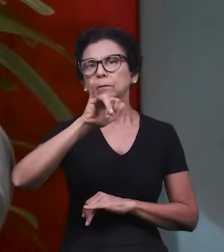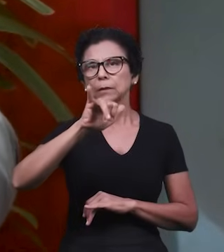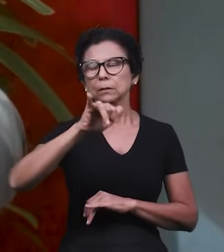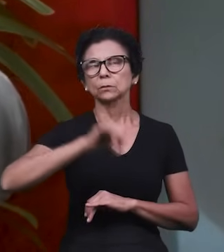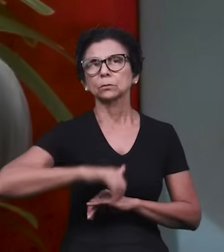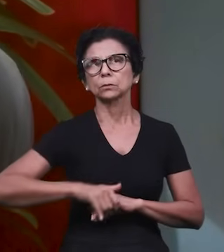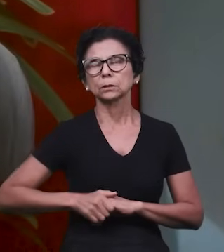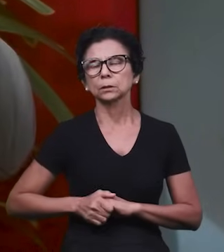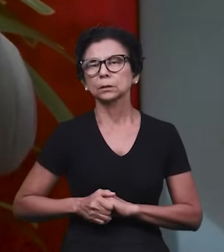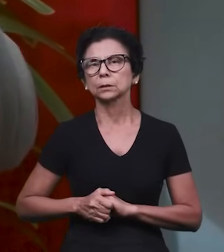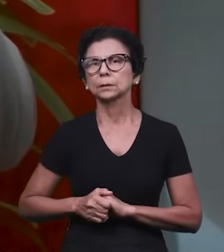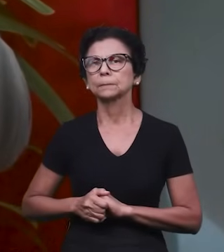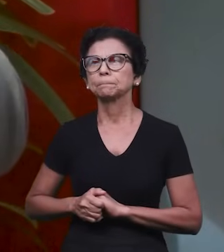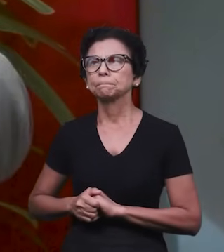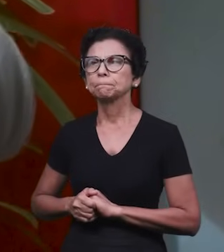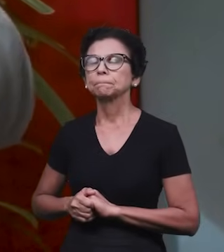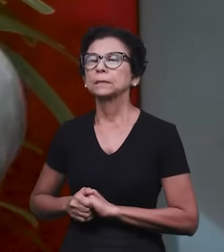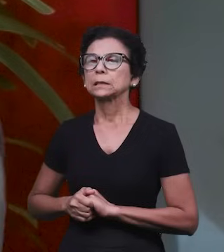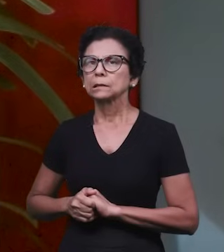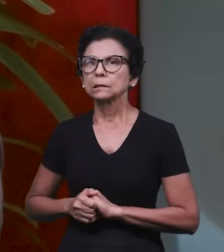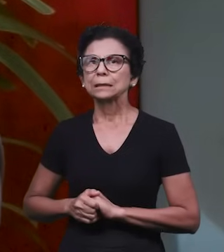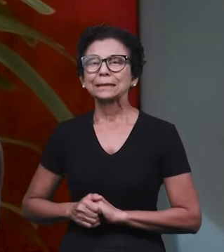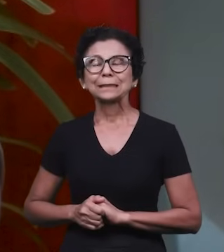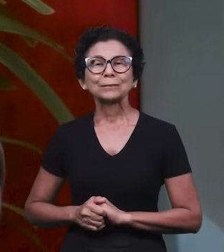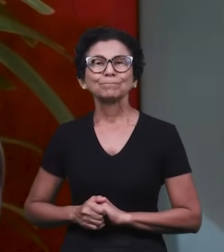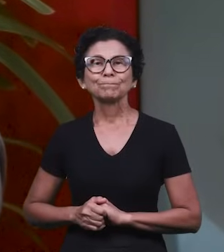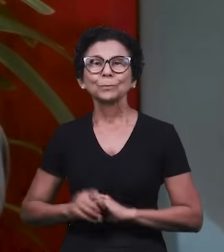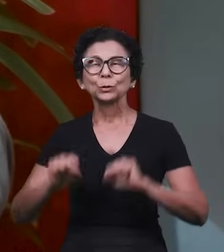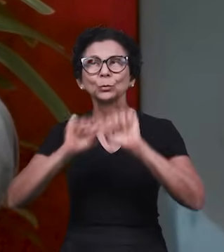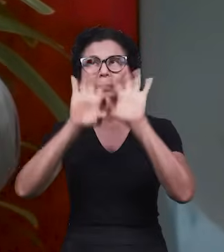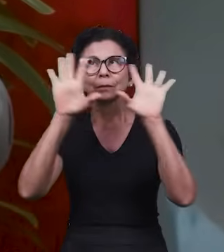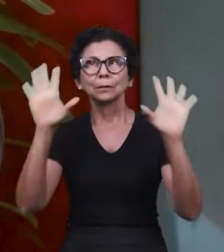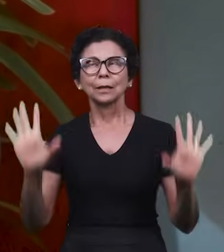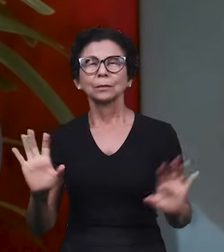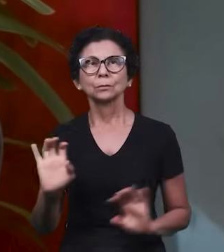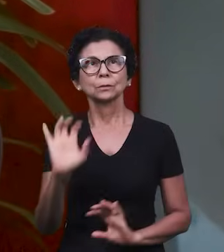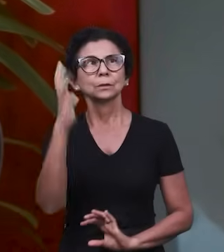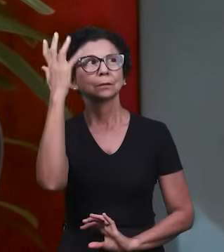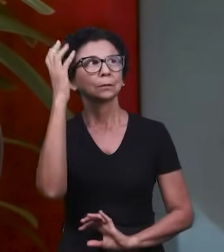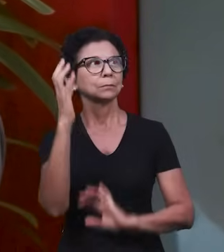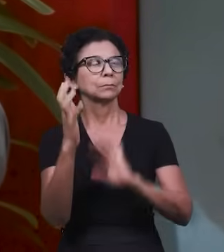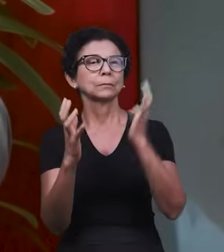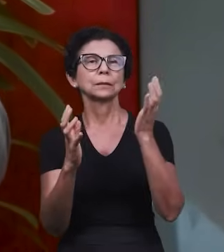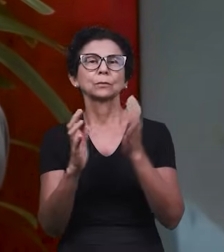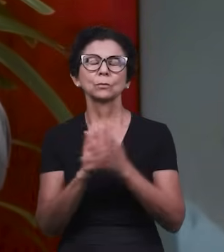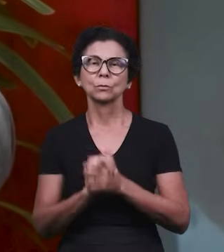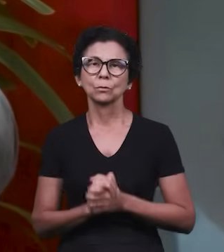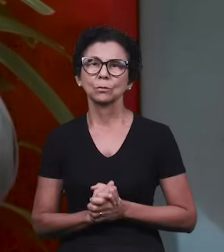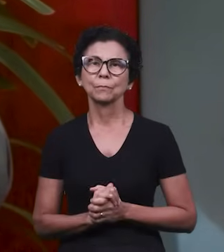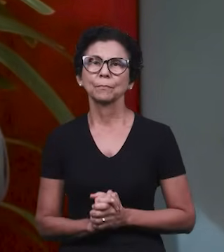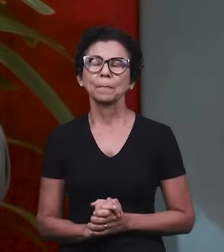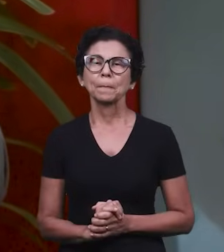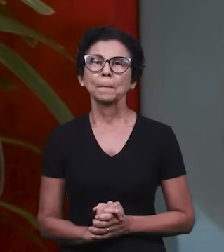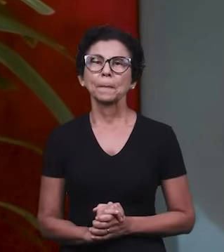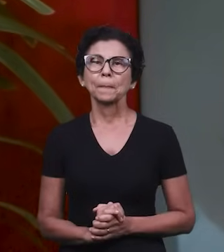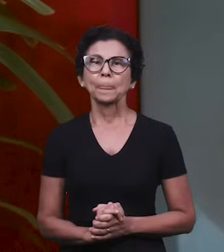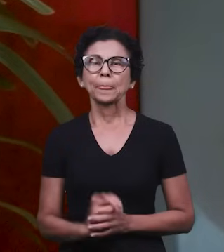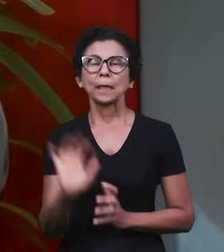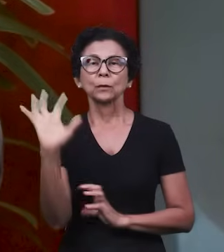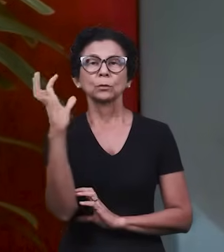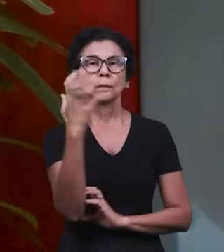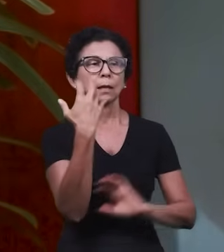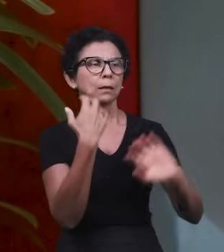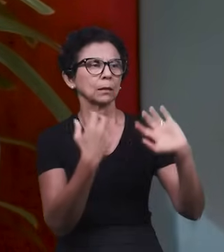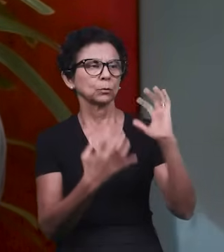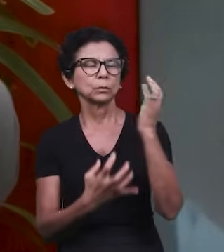direto em sinais na natureza. Ou seja, os sinais na natureza, eles dizem respeito a essas trombetas.